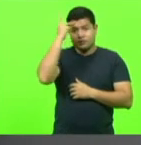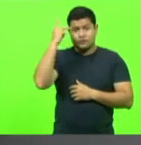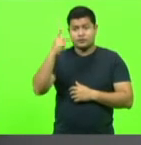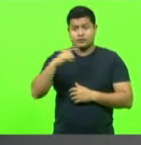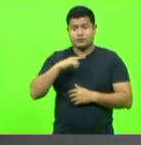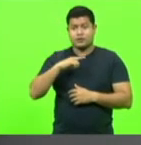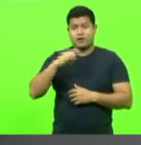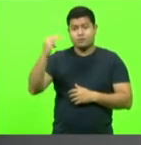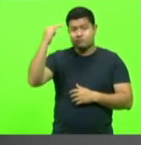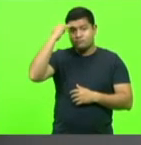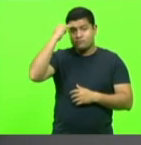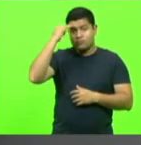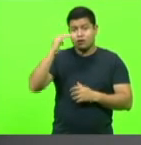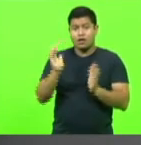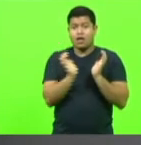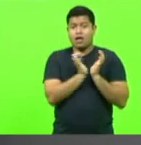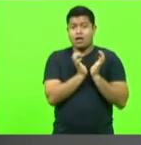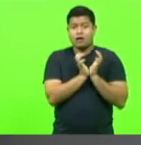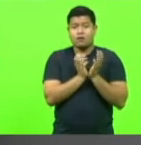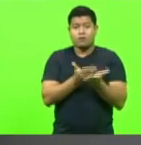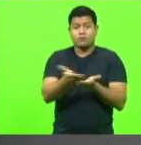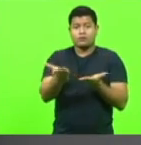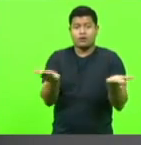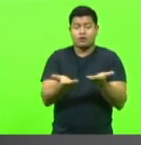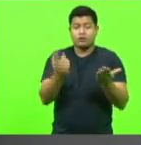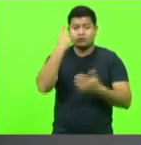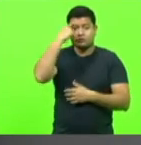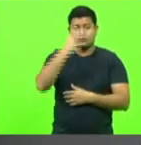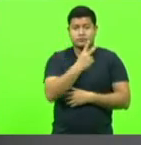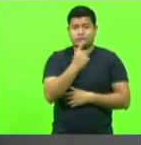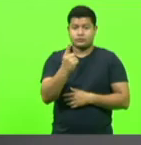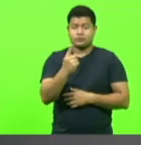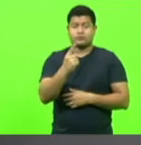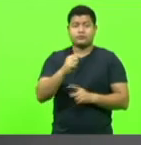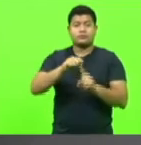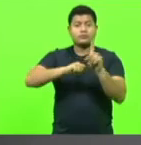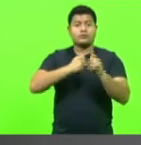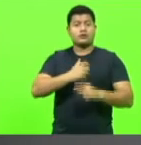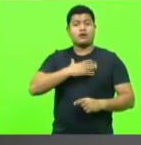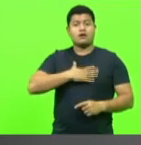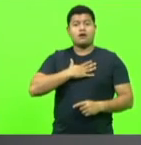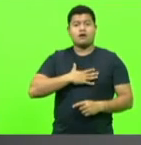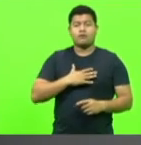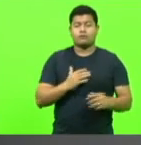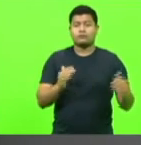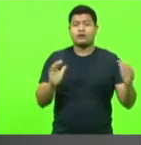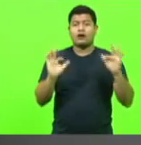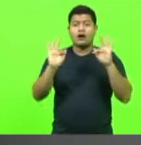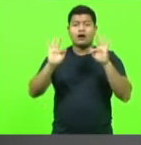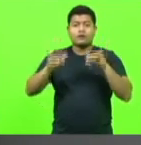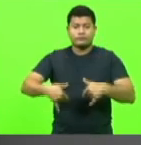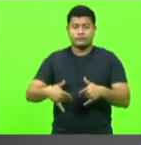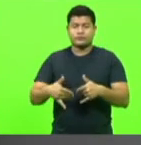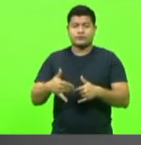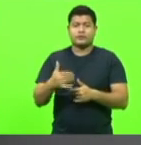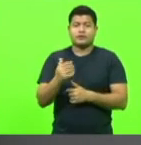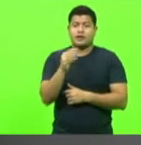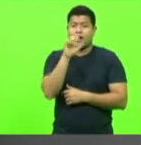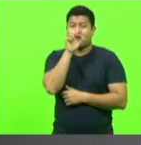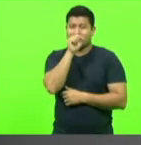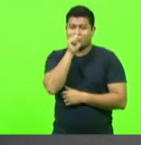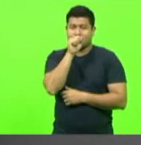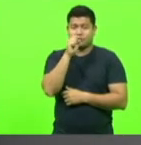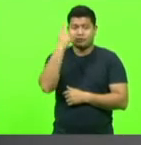das rapaz que iniciou nesse dia 21 e se encerrará no próximo sábado dia